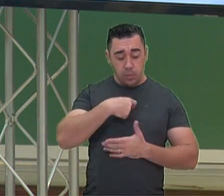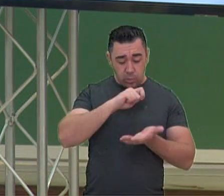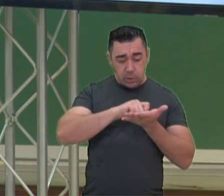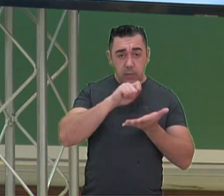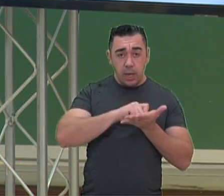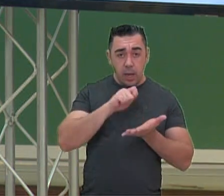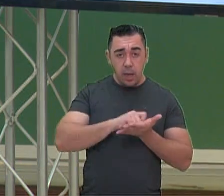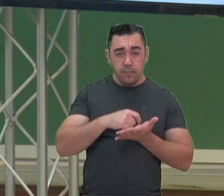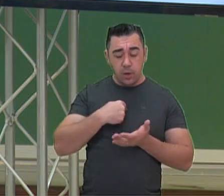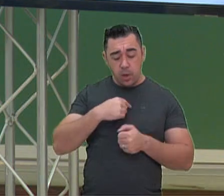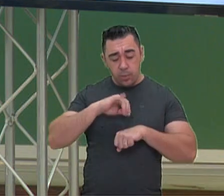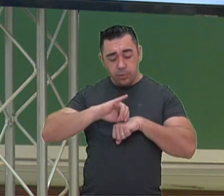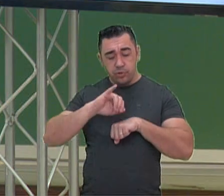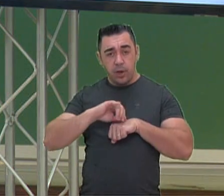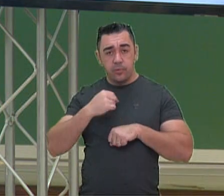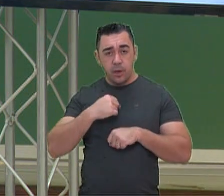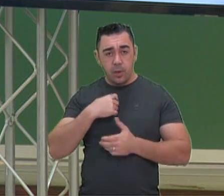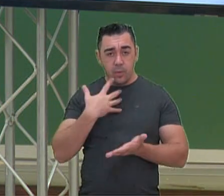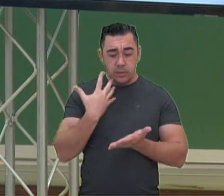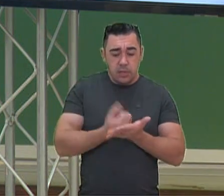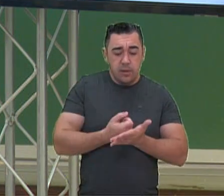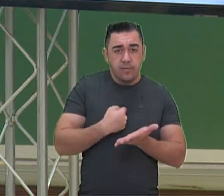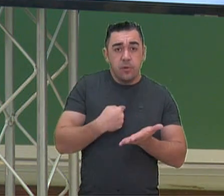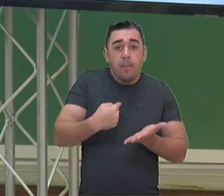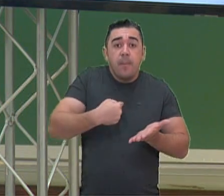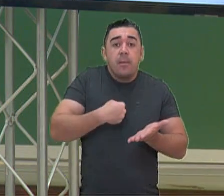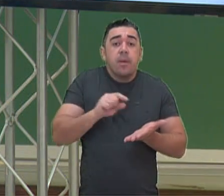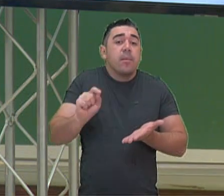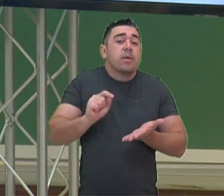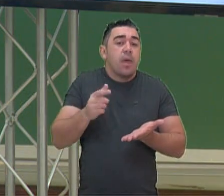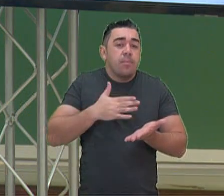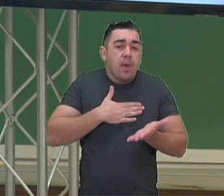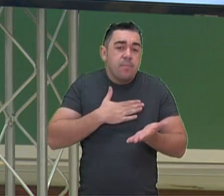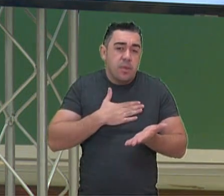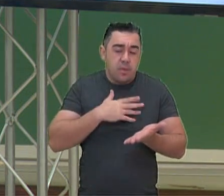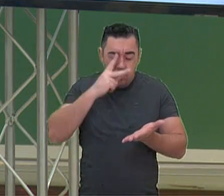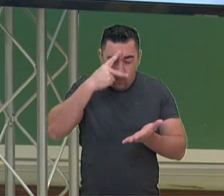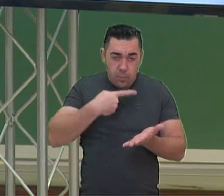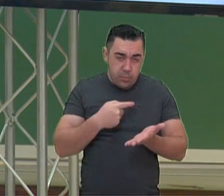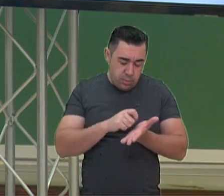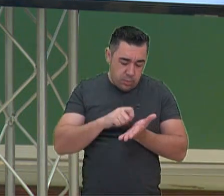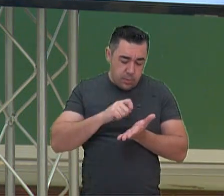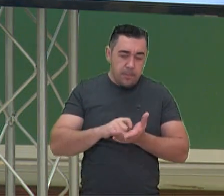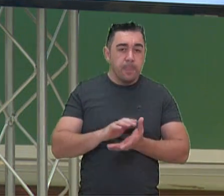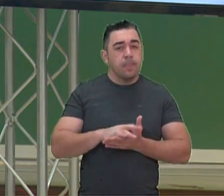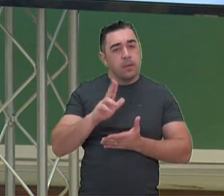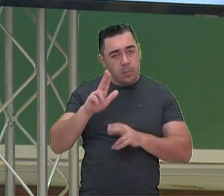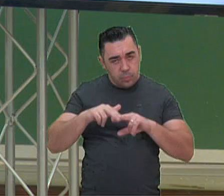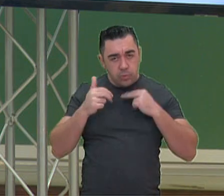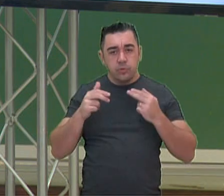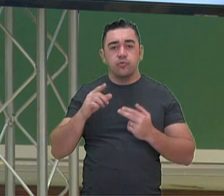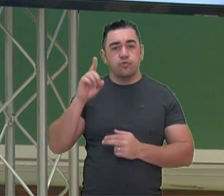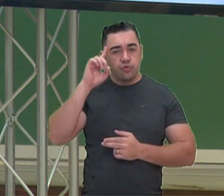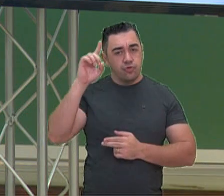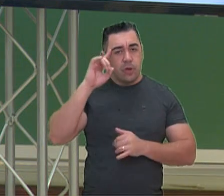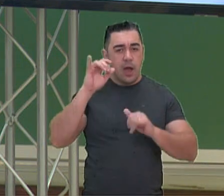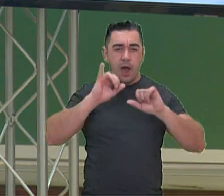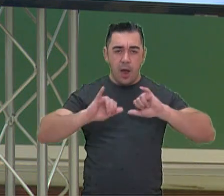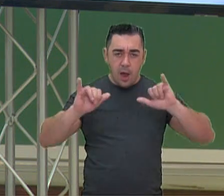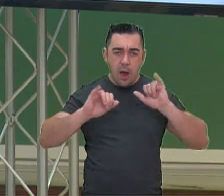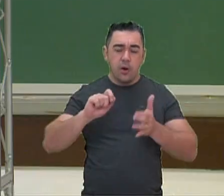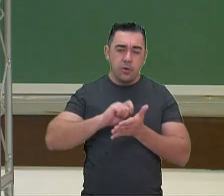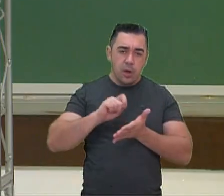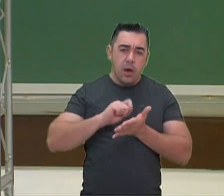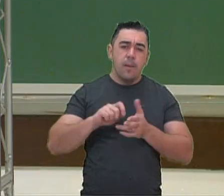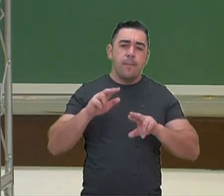escrevo, eu objeto, eu escrevo. Para quem eu escrevo? Representado pelo diário. Por isso, a presença dos